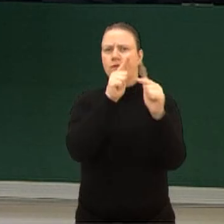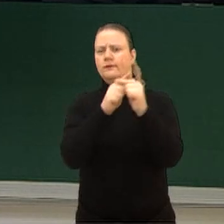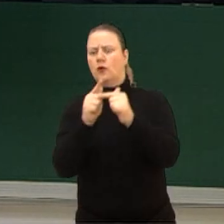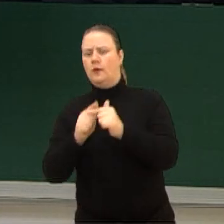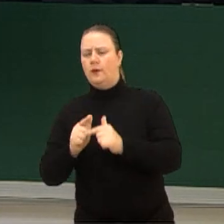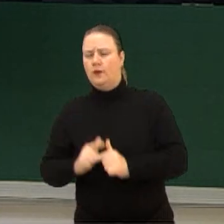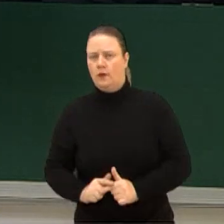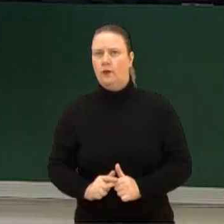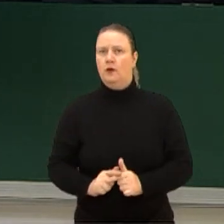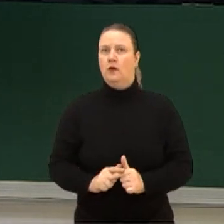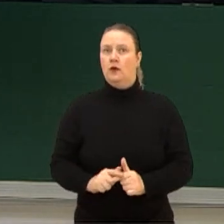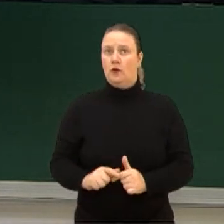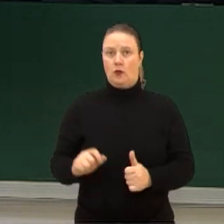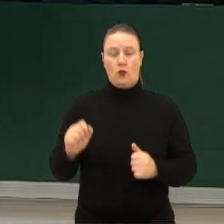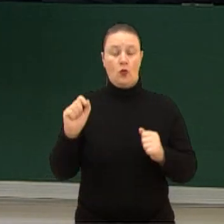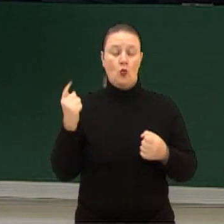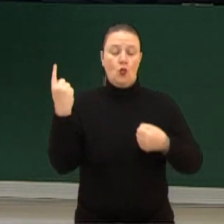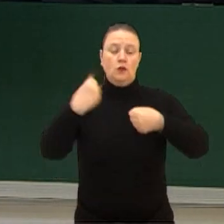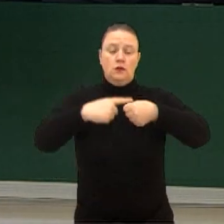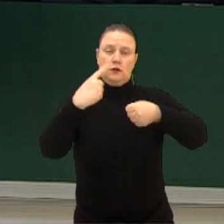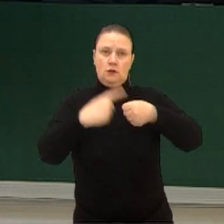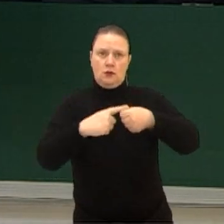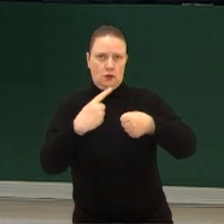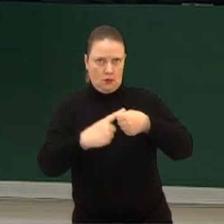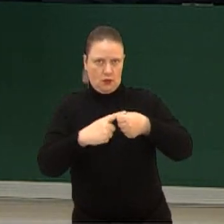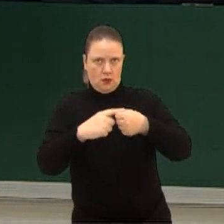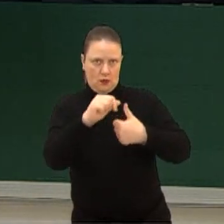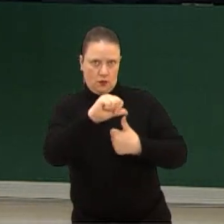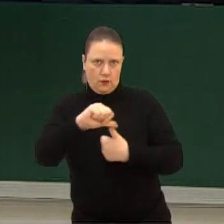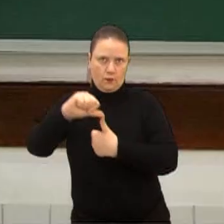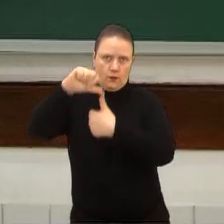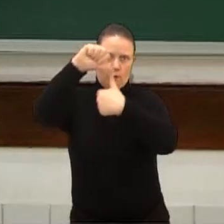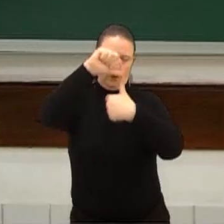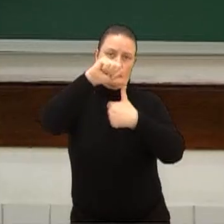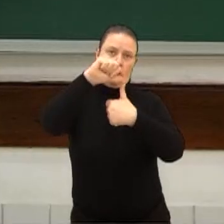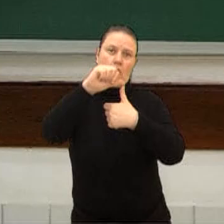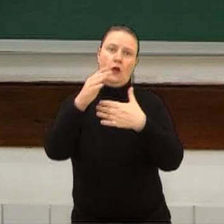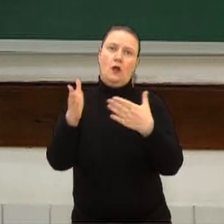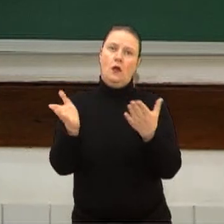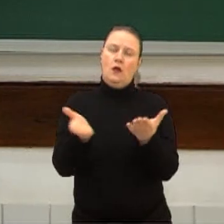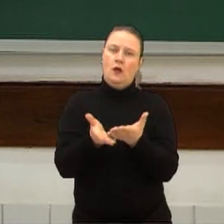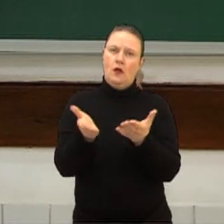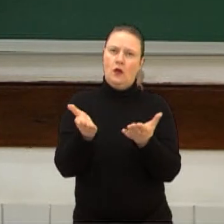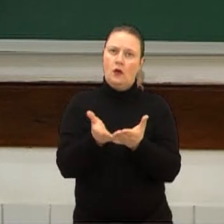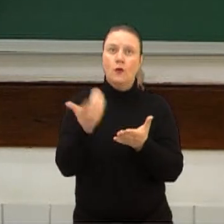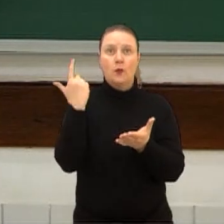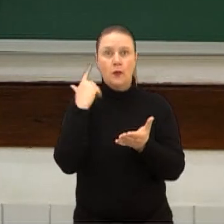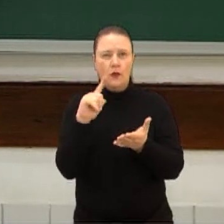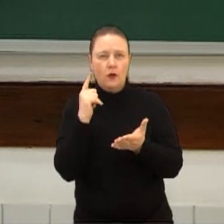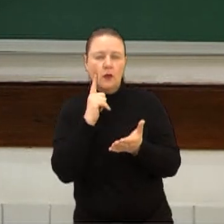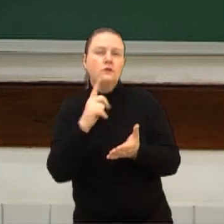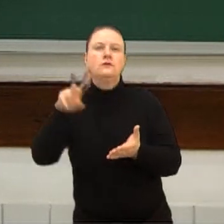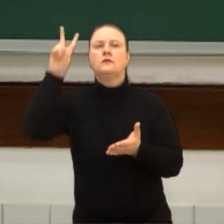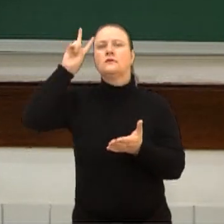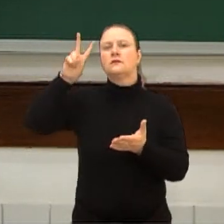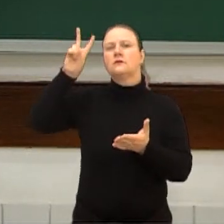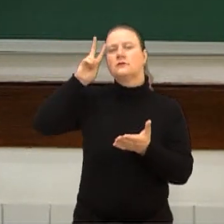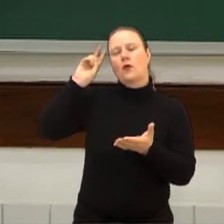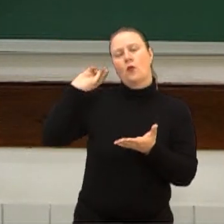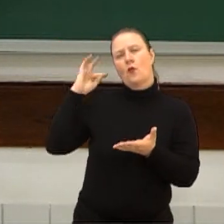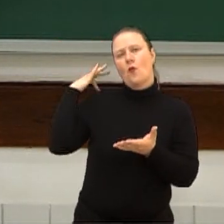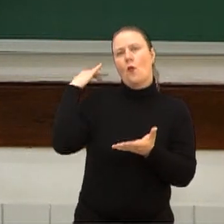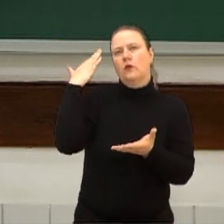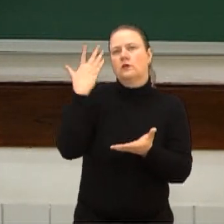na atual conjuntura urbana da América Central. Para que isso seja executado, vamos relembrar que nós vimos na